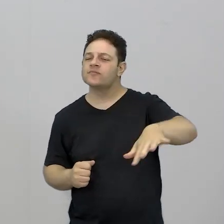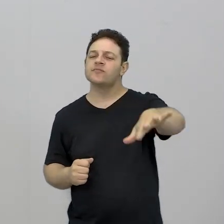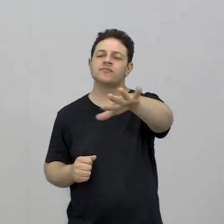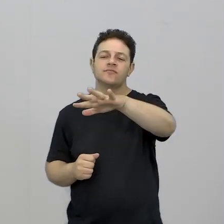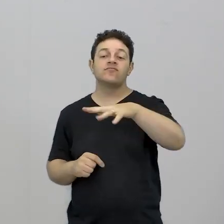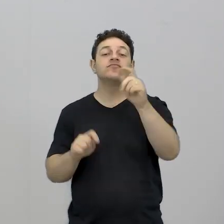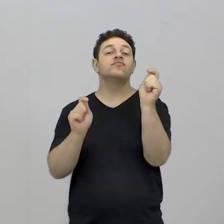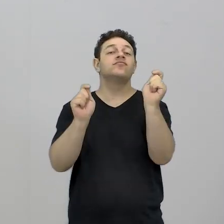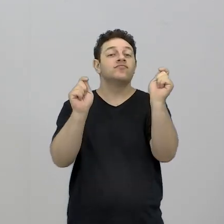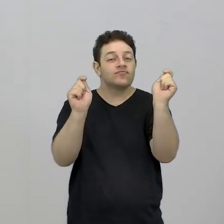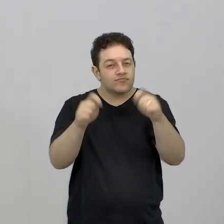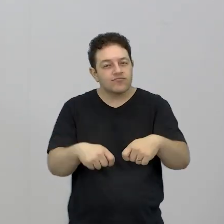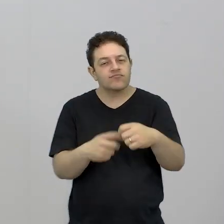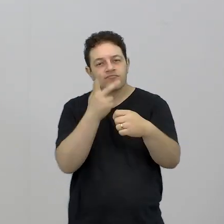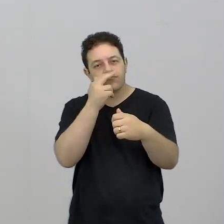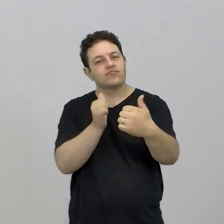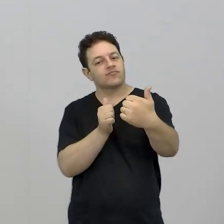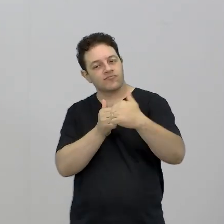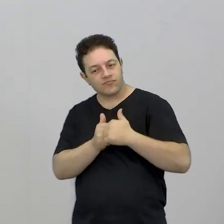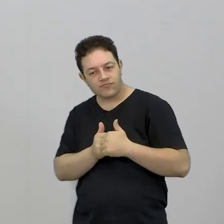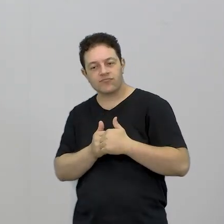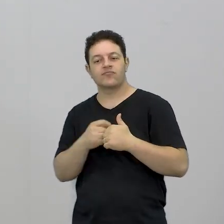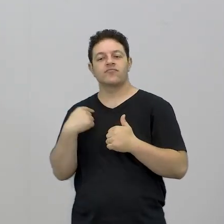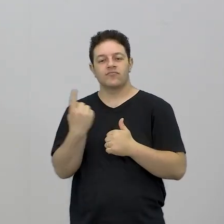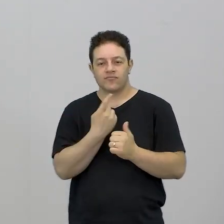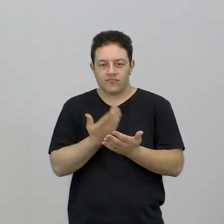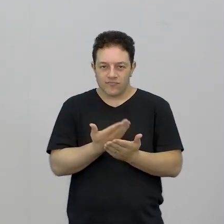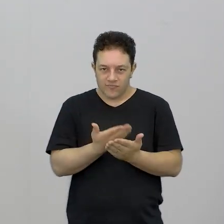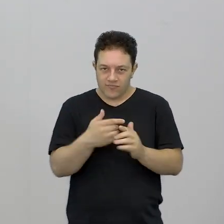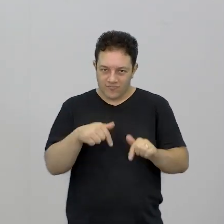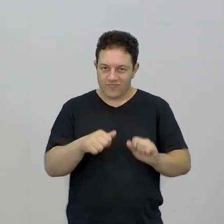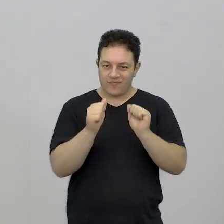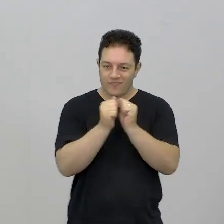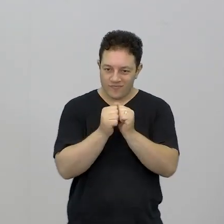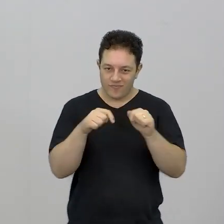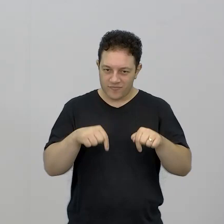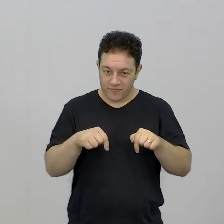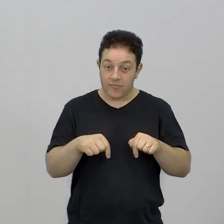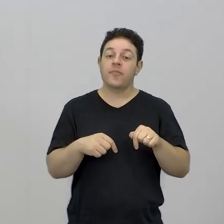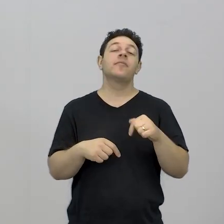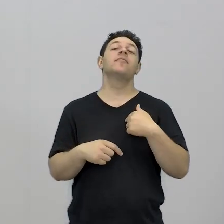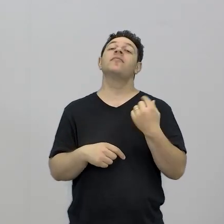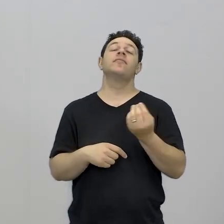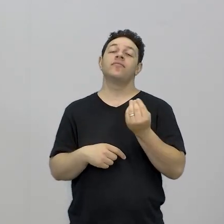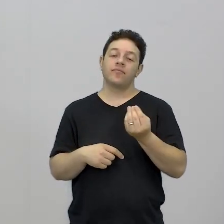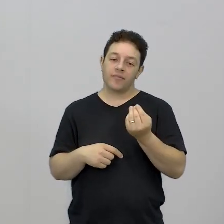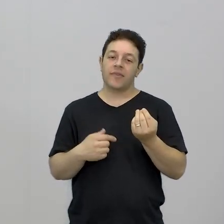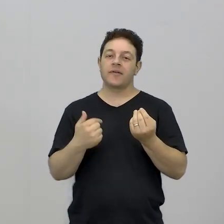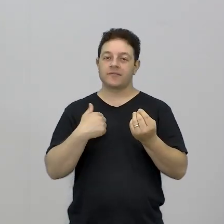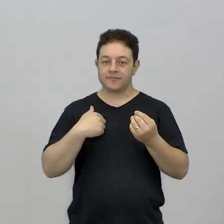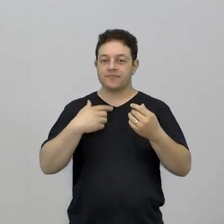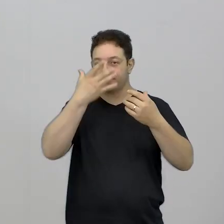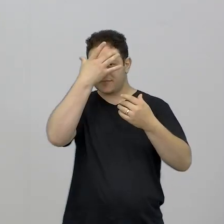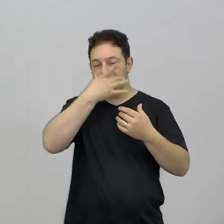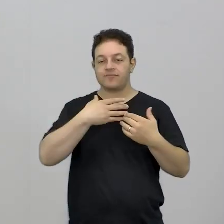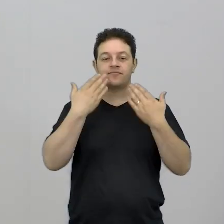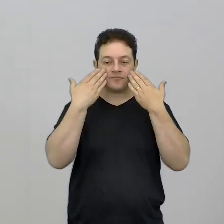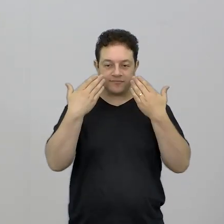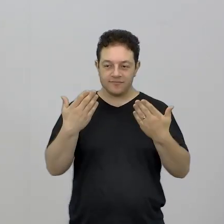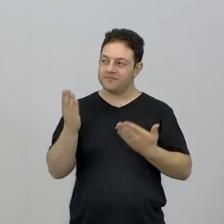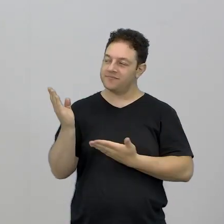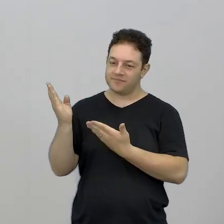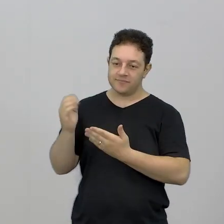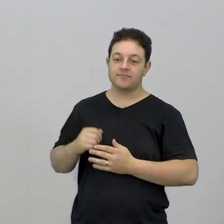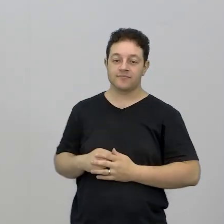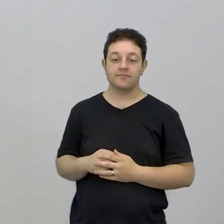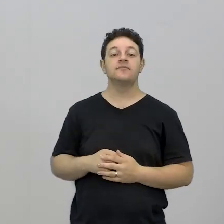aí possam nos acompanhar, então, na nossa aula de hoje, vou então fazer aí a minha descrição para vocês,